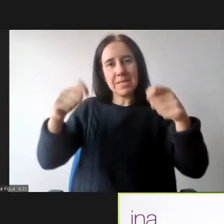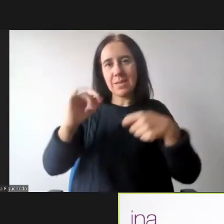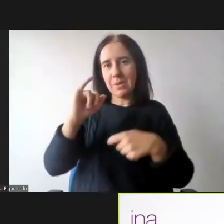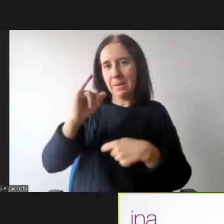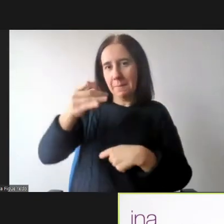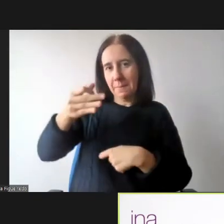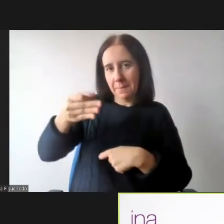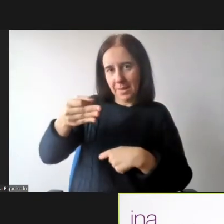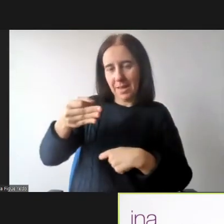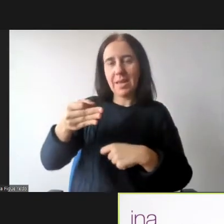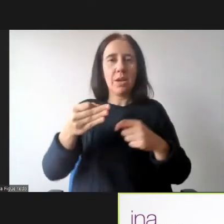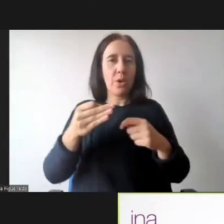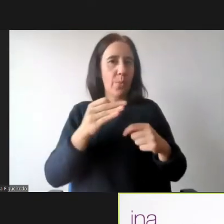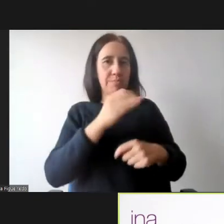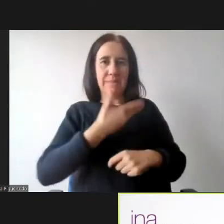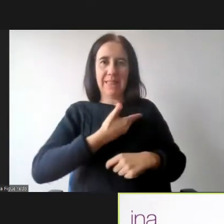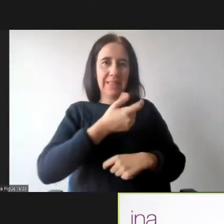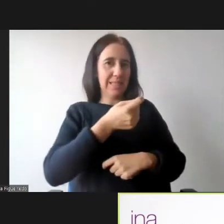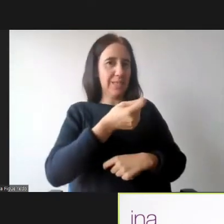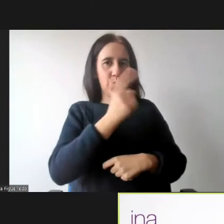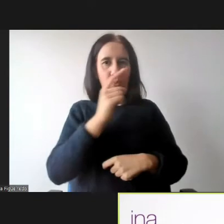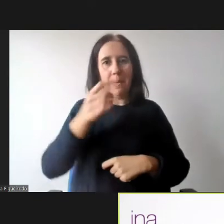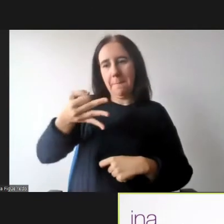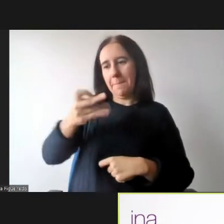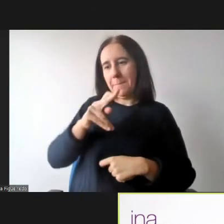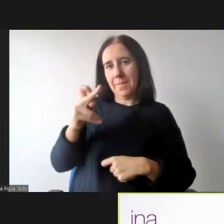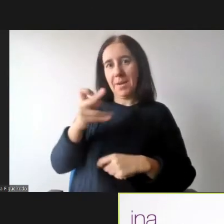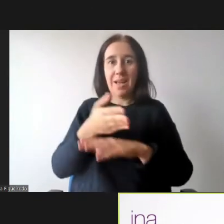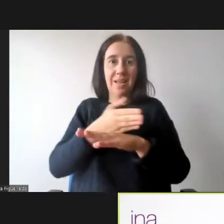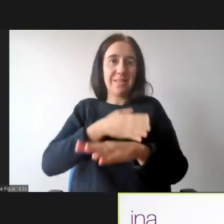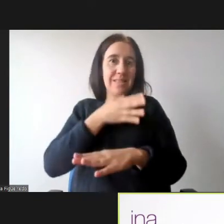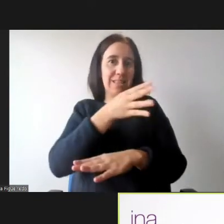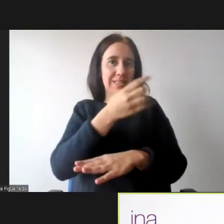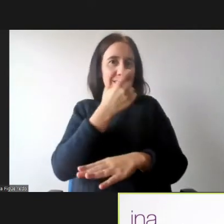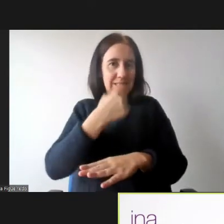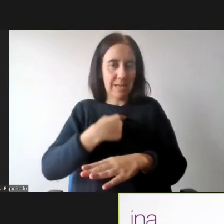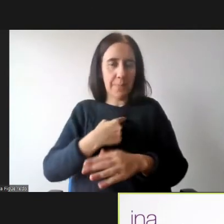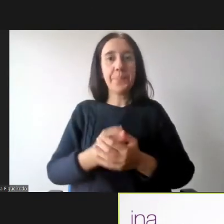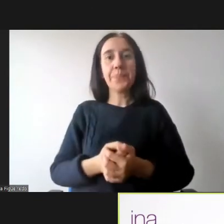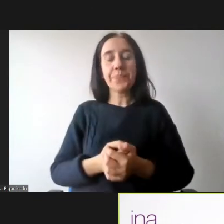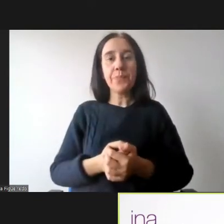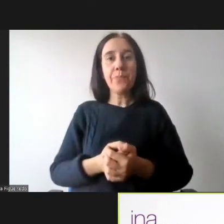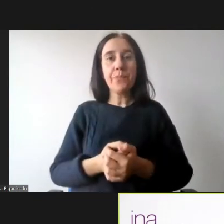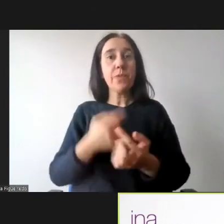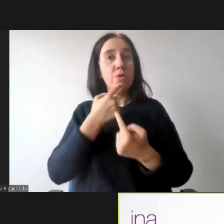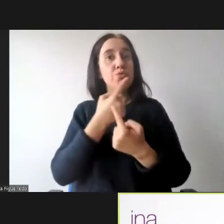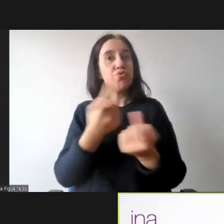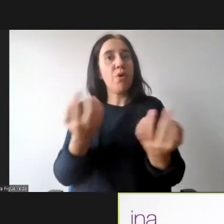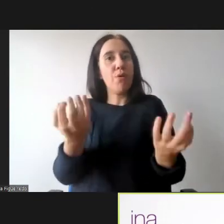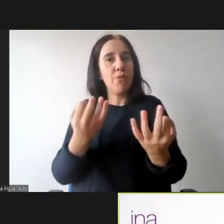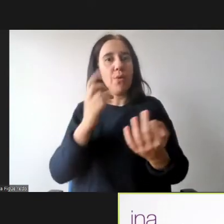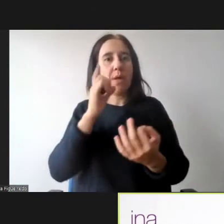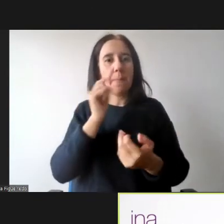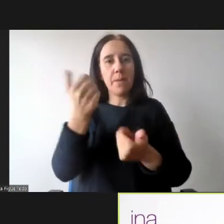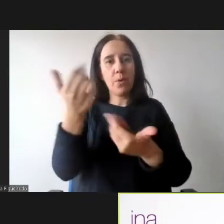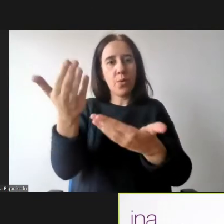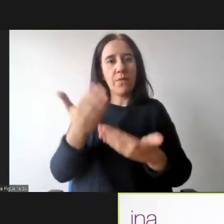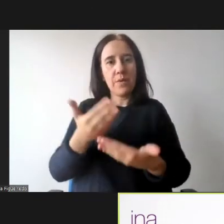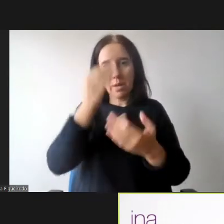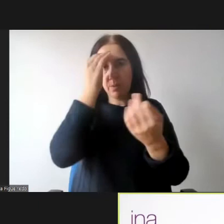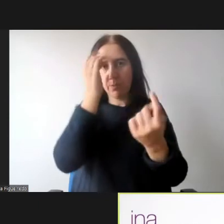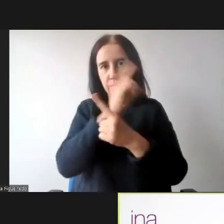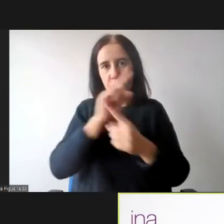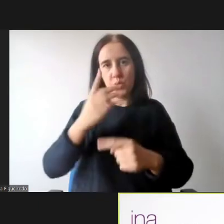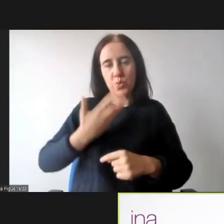não da Reabilitação IP, como eu tinha dito previamente. Tal como referido, a nossa convidada é a professora